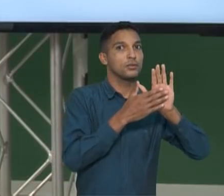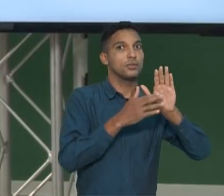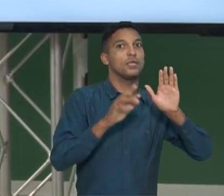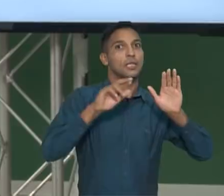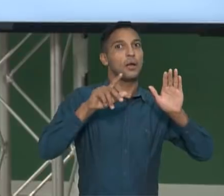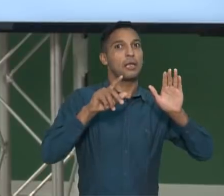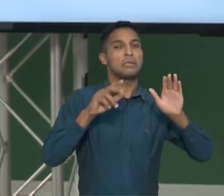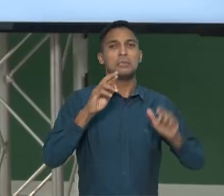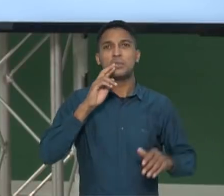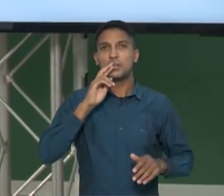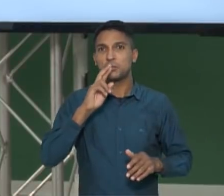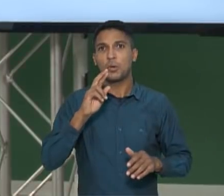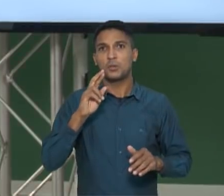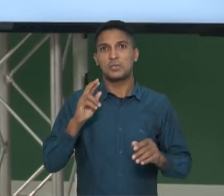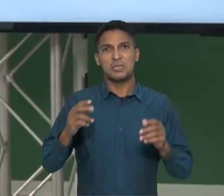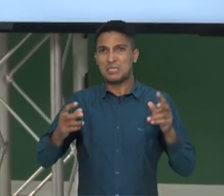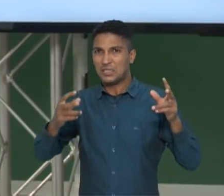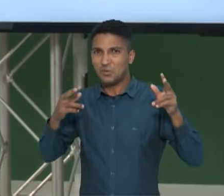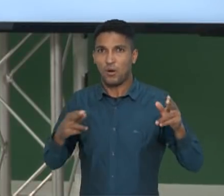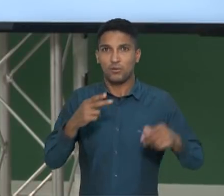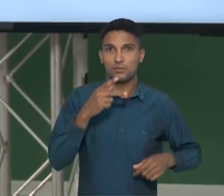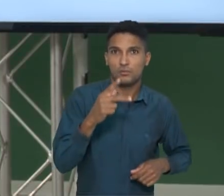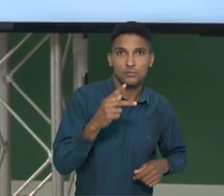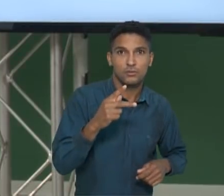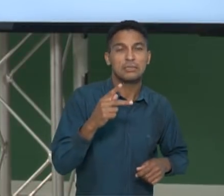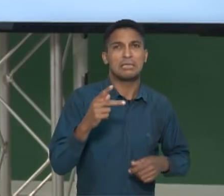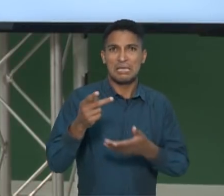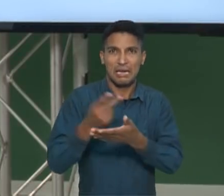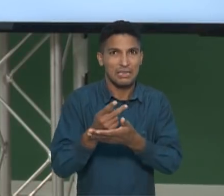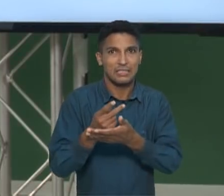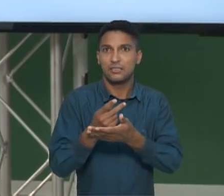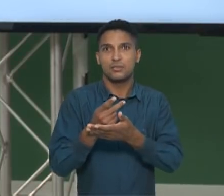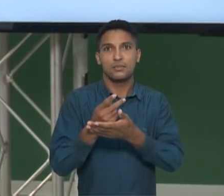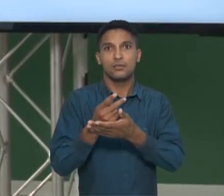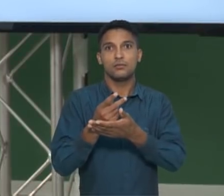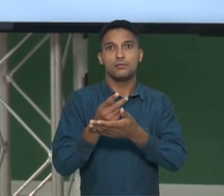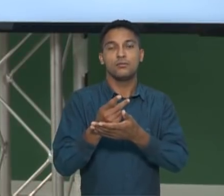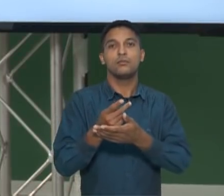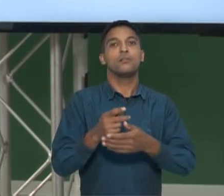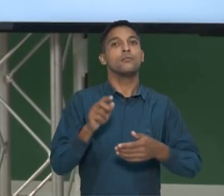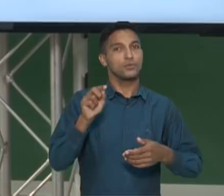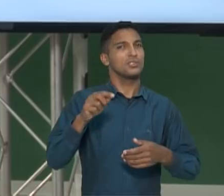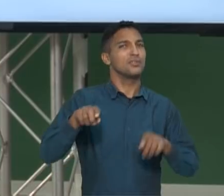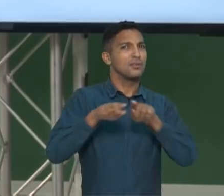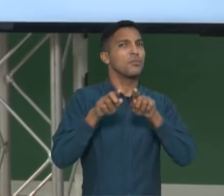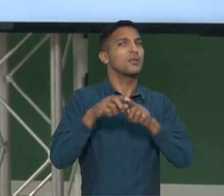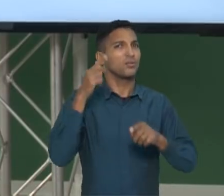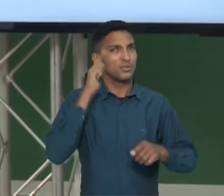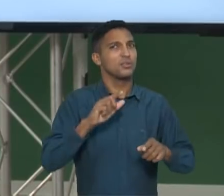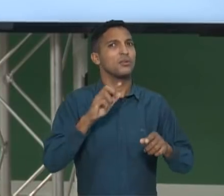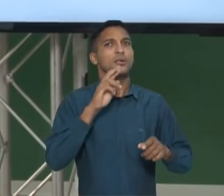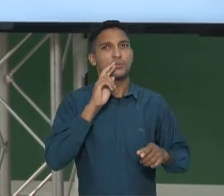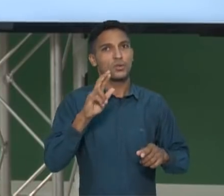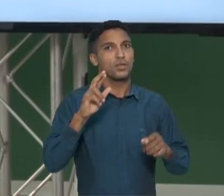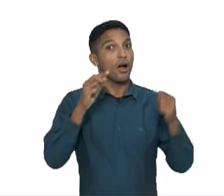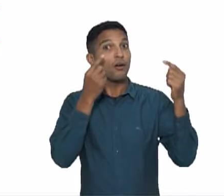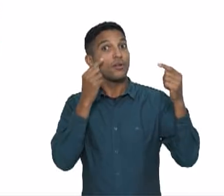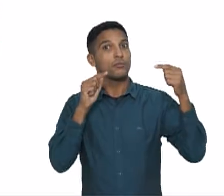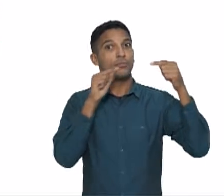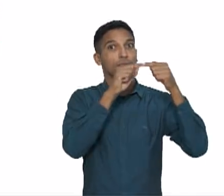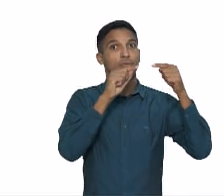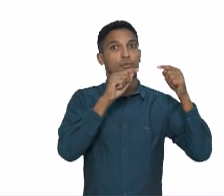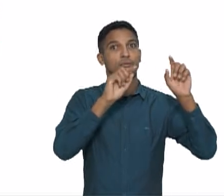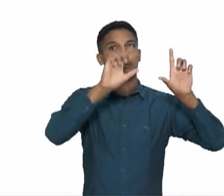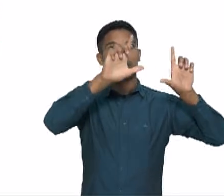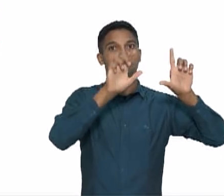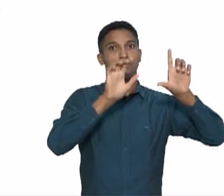fez diferente pode estar errado, de repente, com certeza, né? Muito provavelmente também acertou. Tá? Mas quem respondeu mais ou menos assim, olha, que o fato